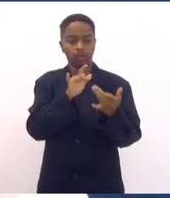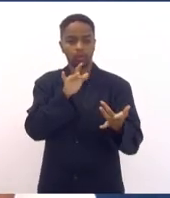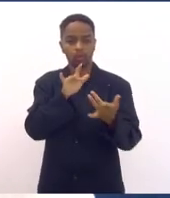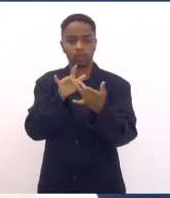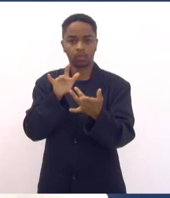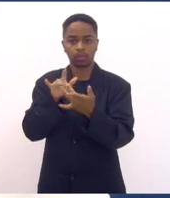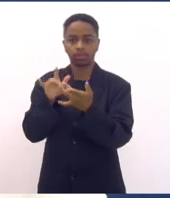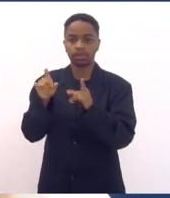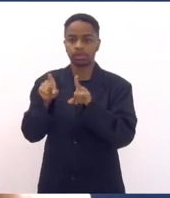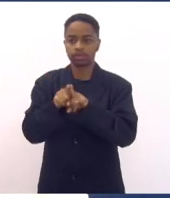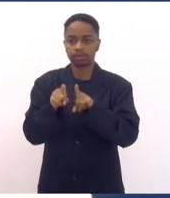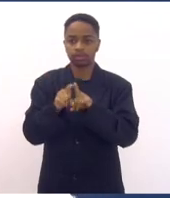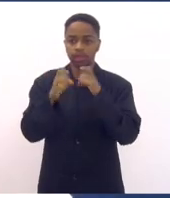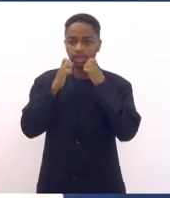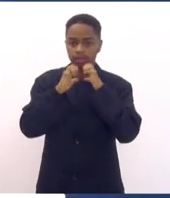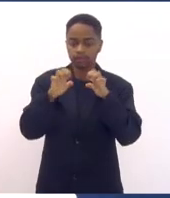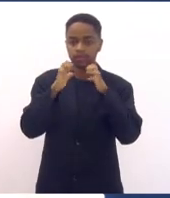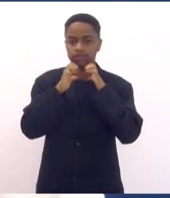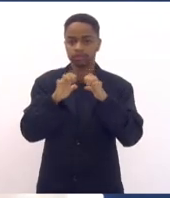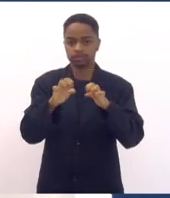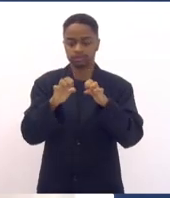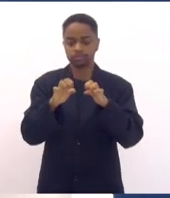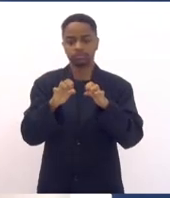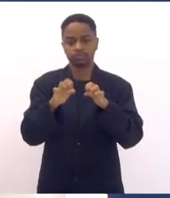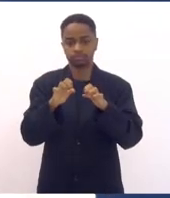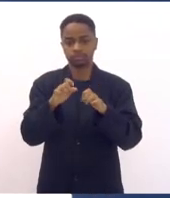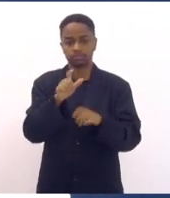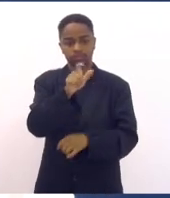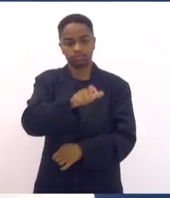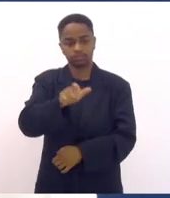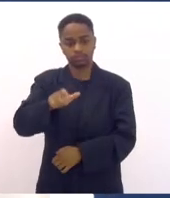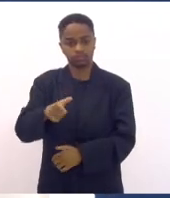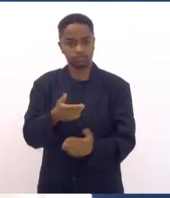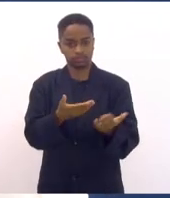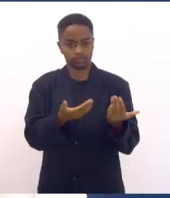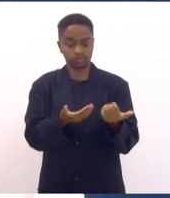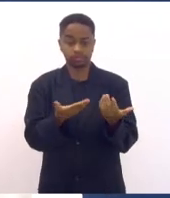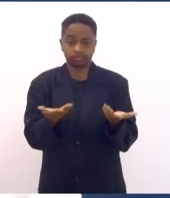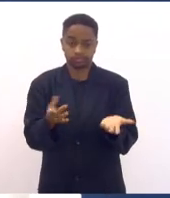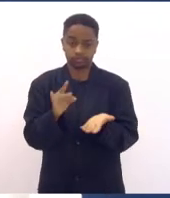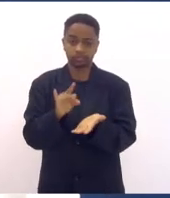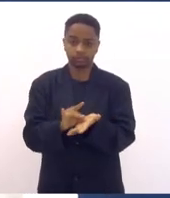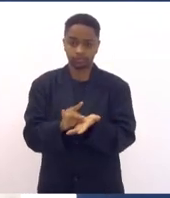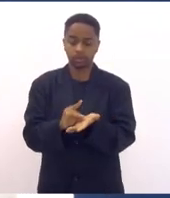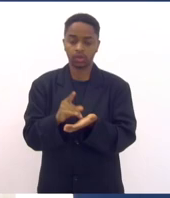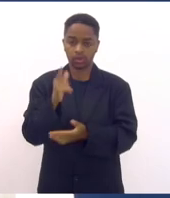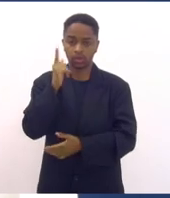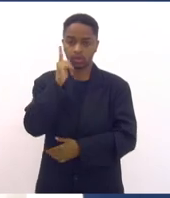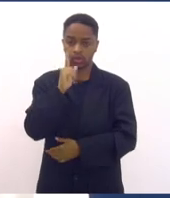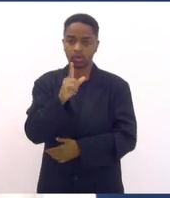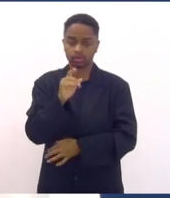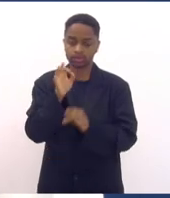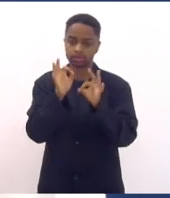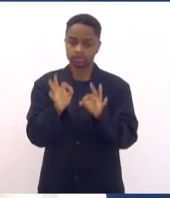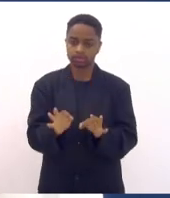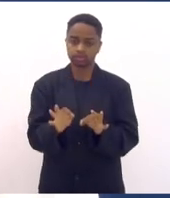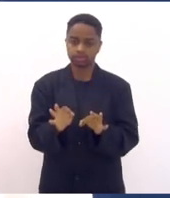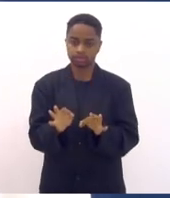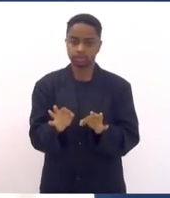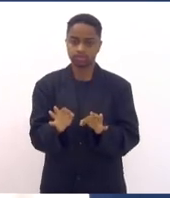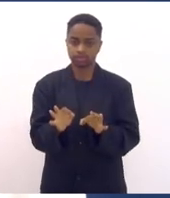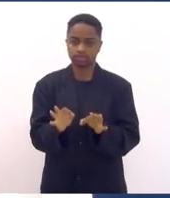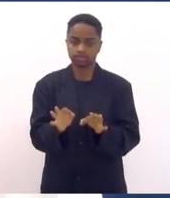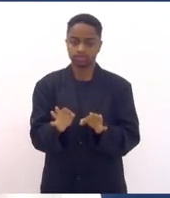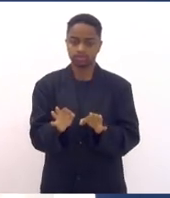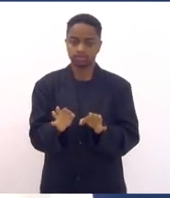ah como forma de evangelismo e ente com alto nível de ah